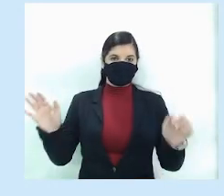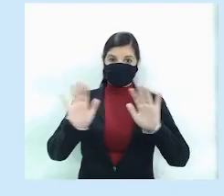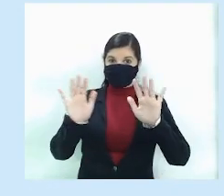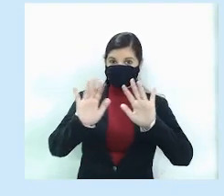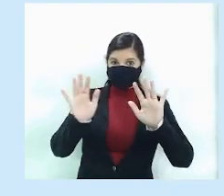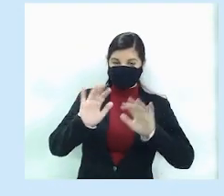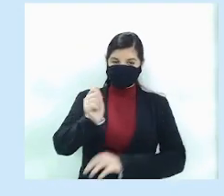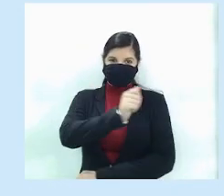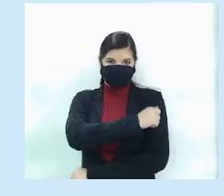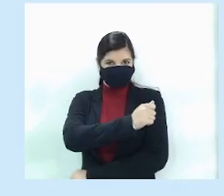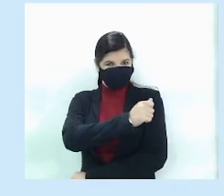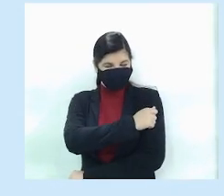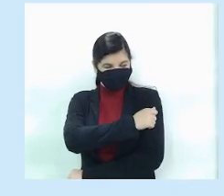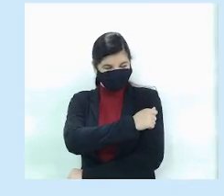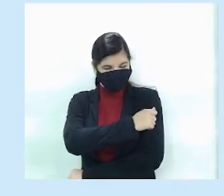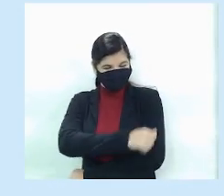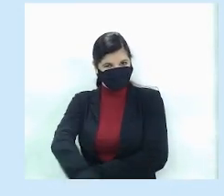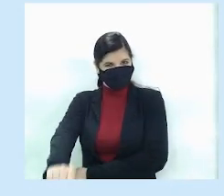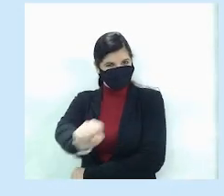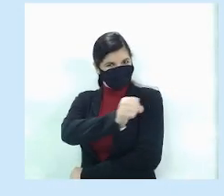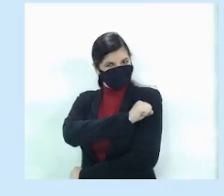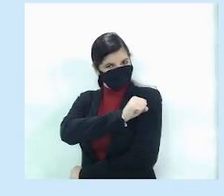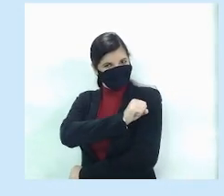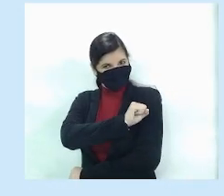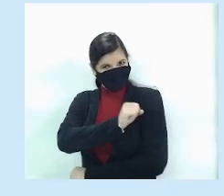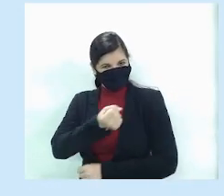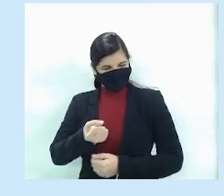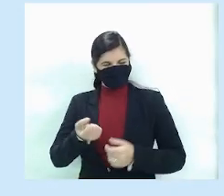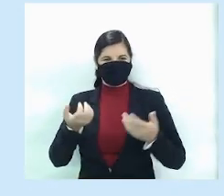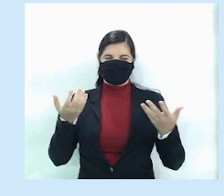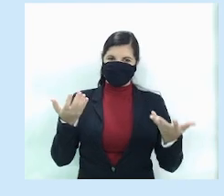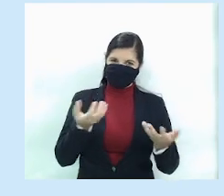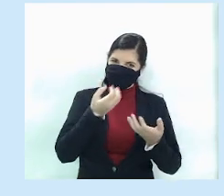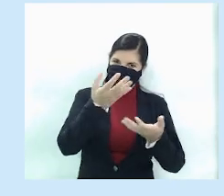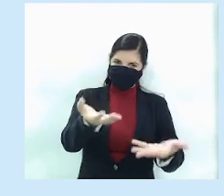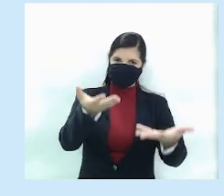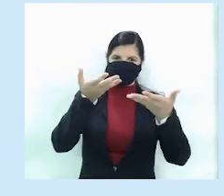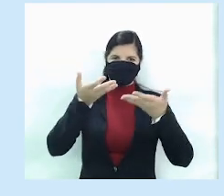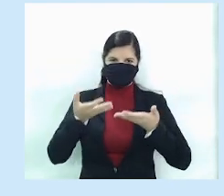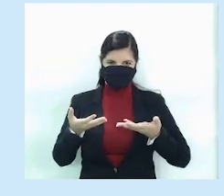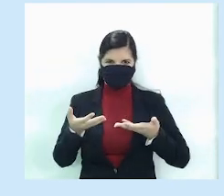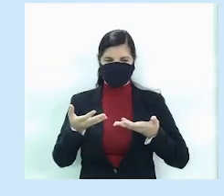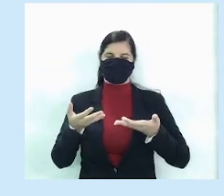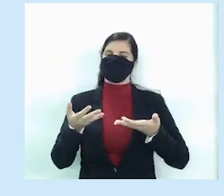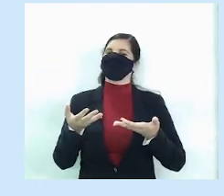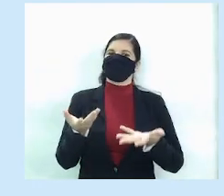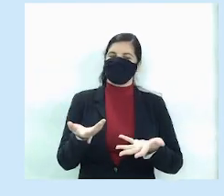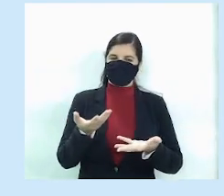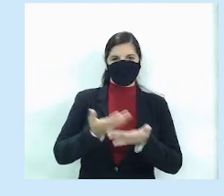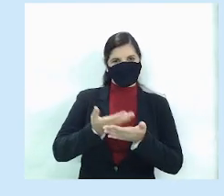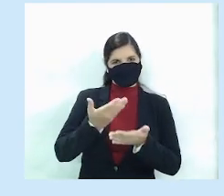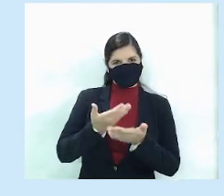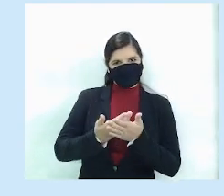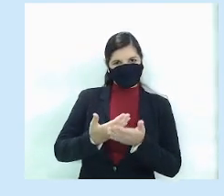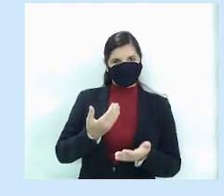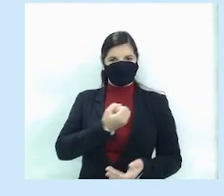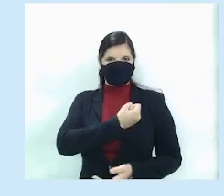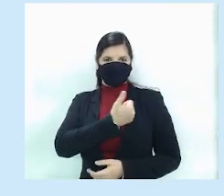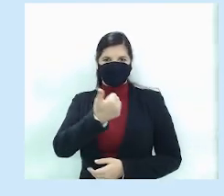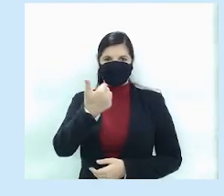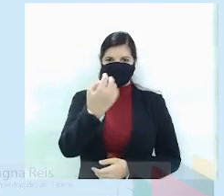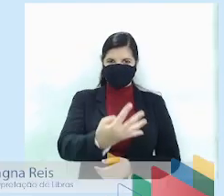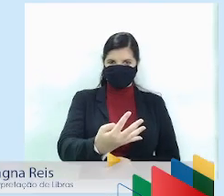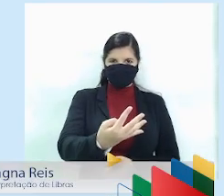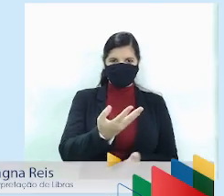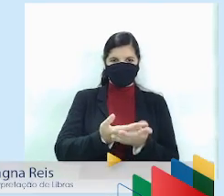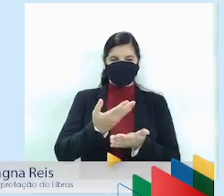Olá, estudantes do oitavo ano do ensino fundamental, sejam todos bem-vindos à nossa aula de número